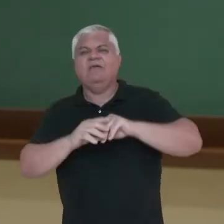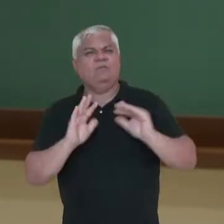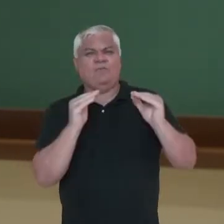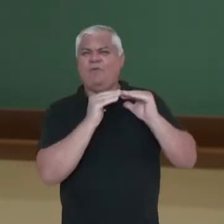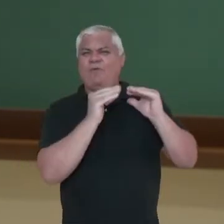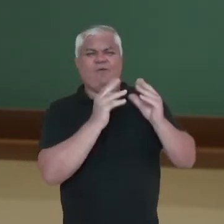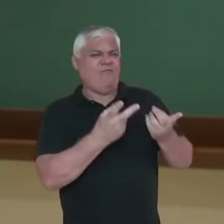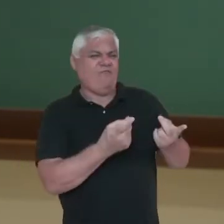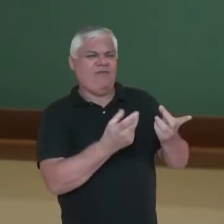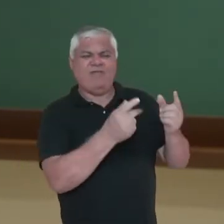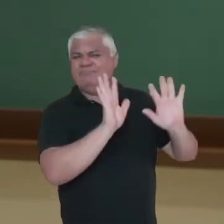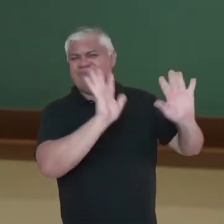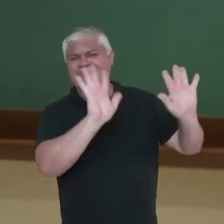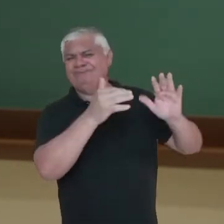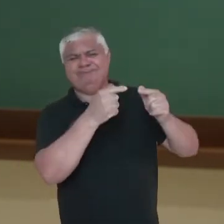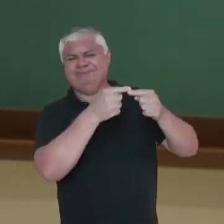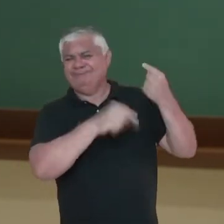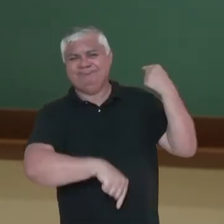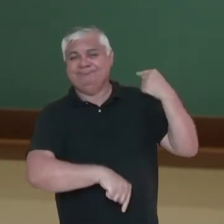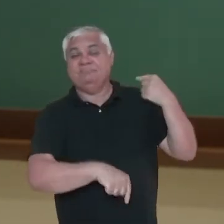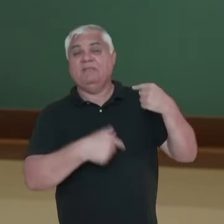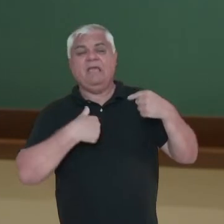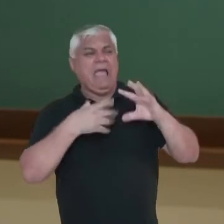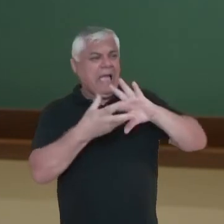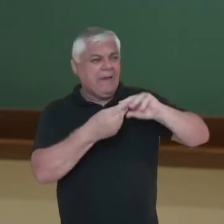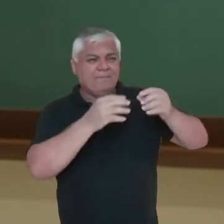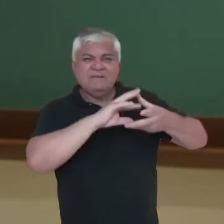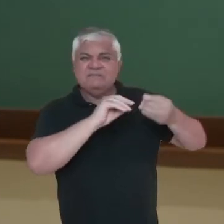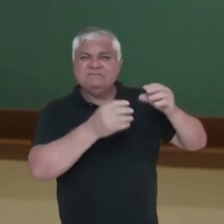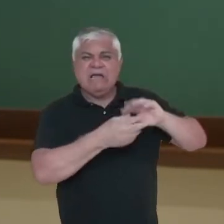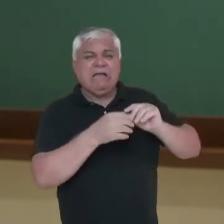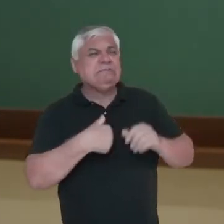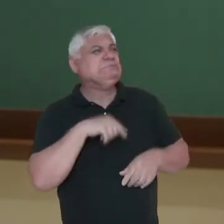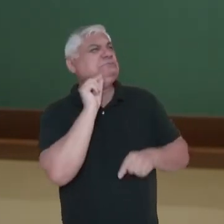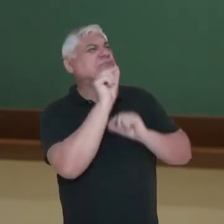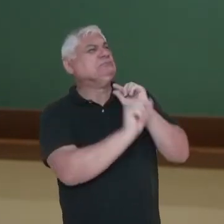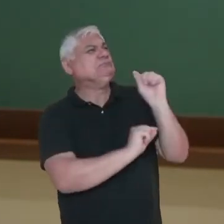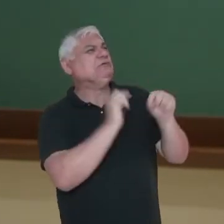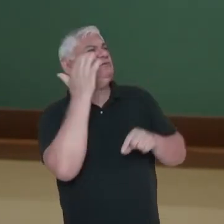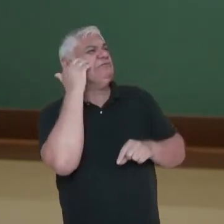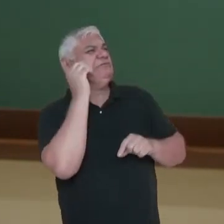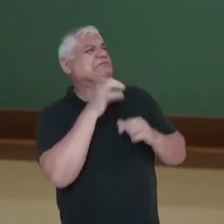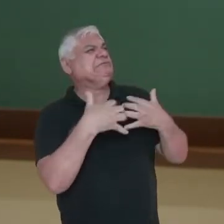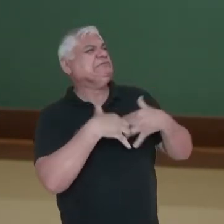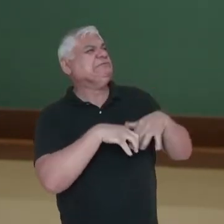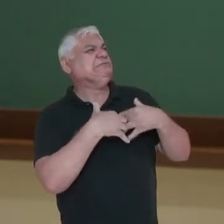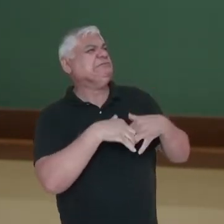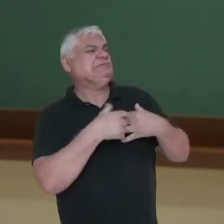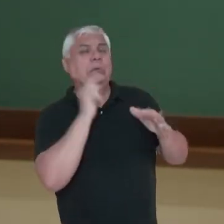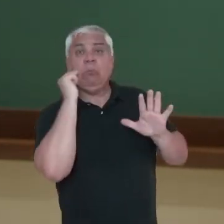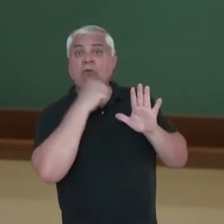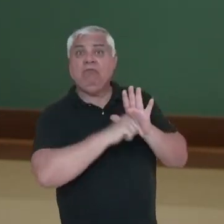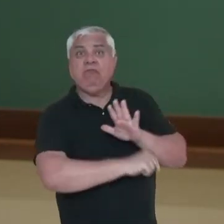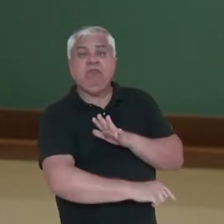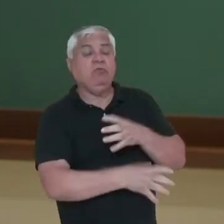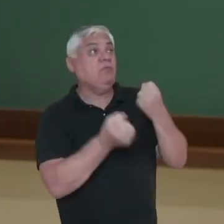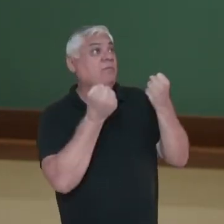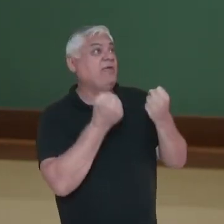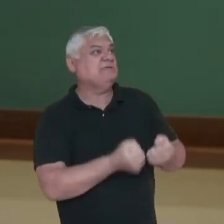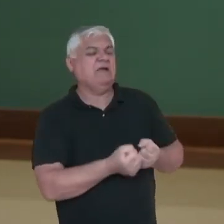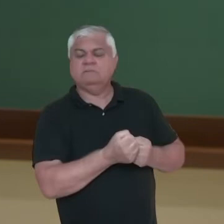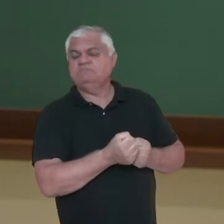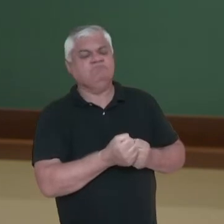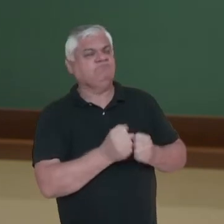porque a dica é uma coisa espontânea ele não concordava com abstrato porque o abstrato a pessoa teria que ter uma compreensão mais profunda para poder entendendimento